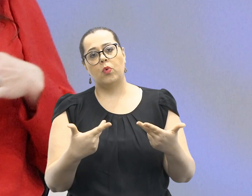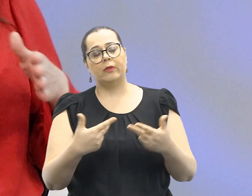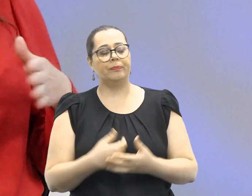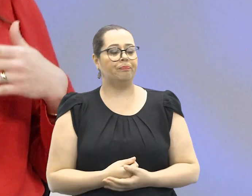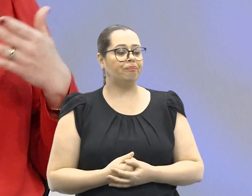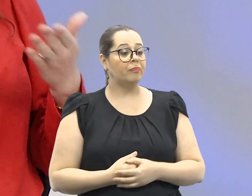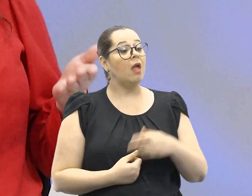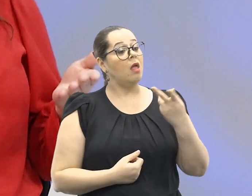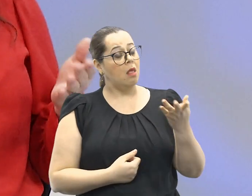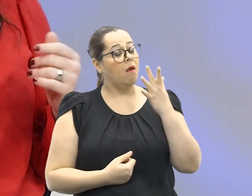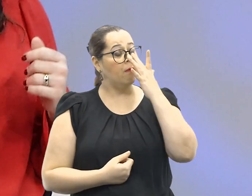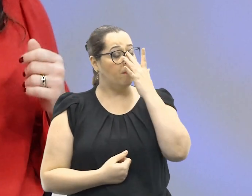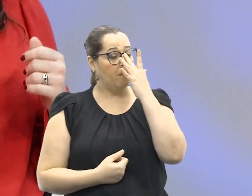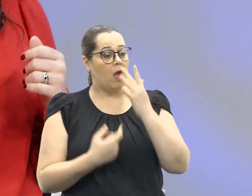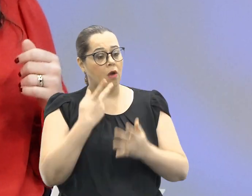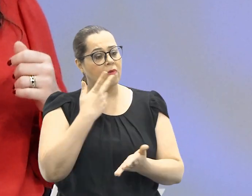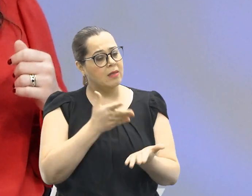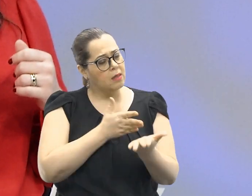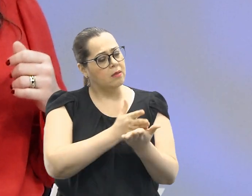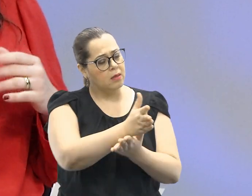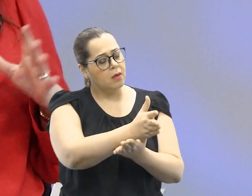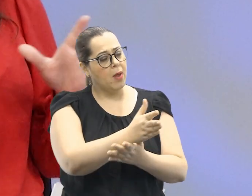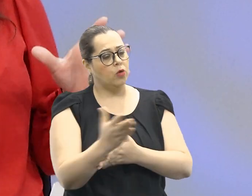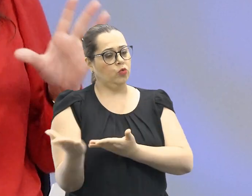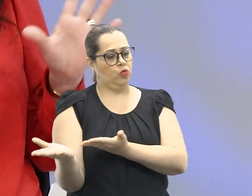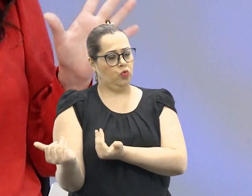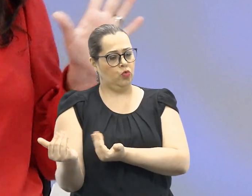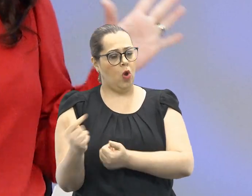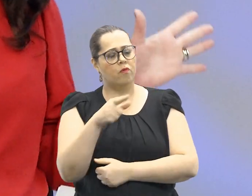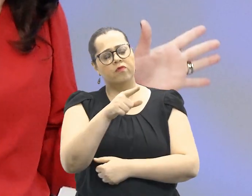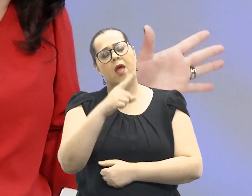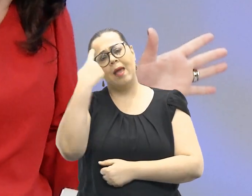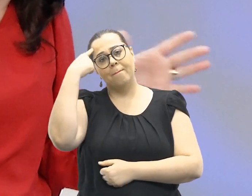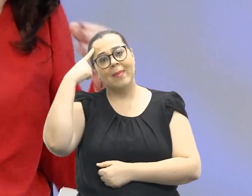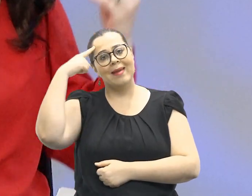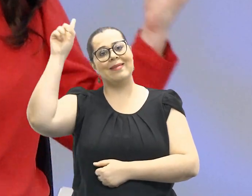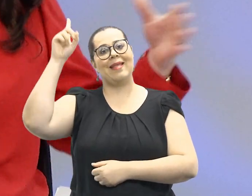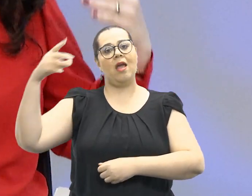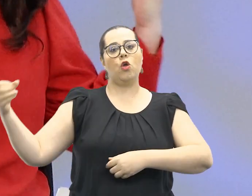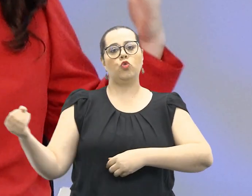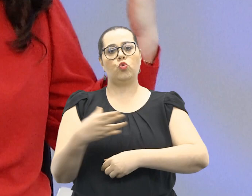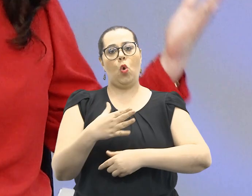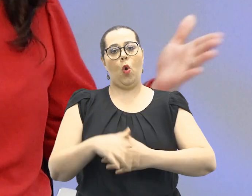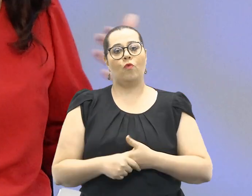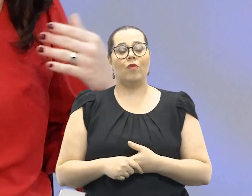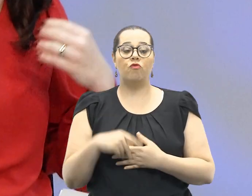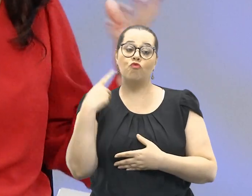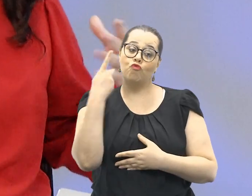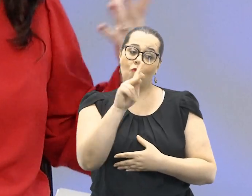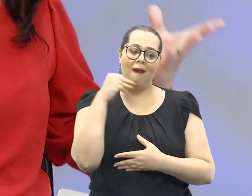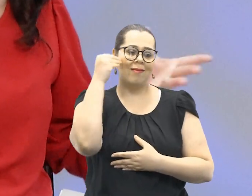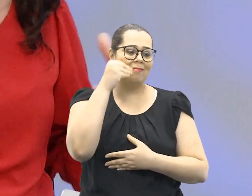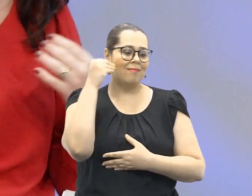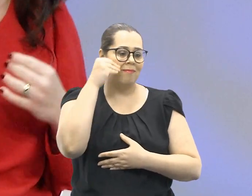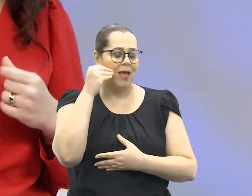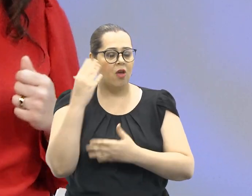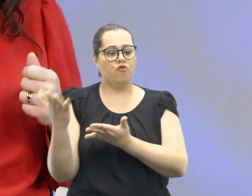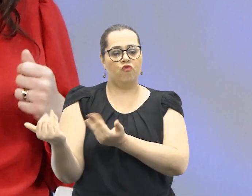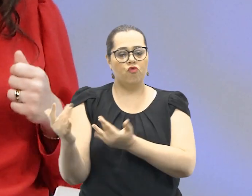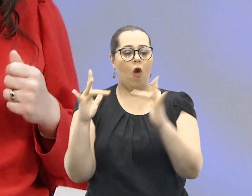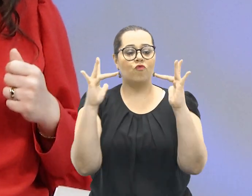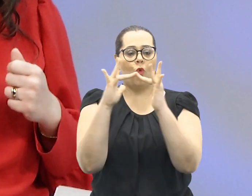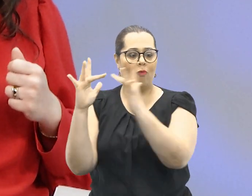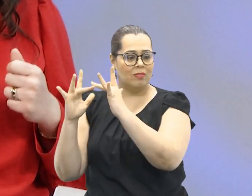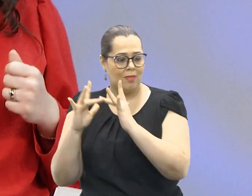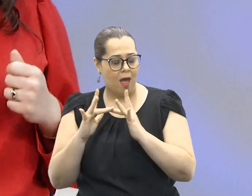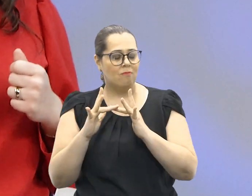nesse segmento jovem, você apresentou uma ideia nova, né? Acho que com toda essa vivência aí como